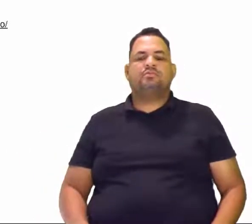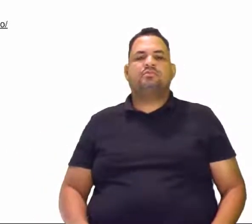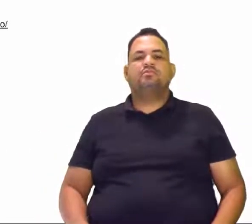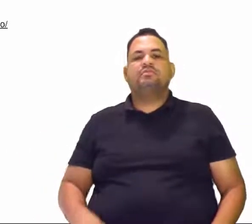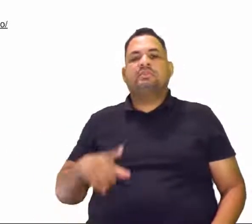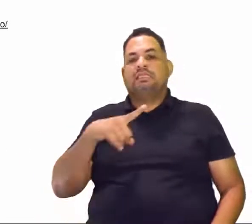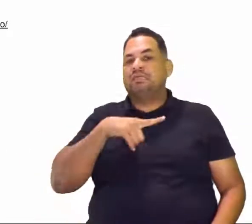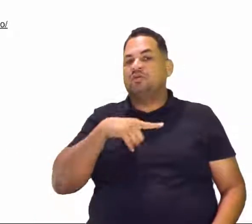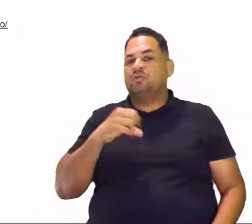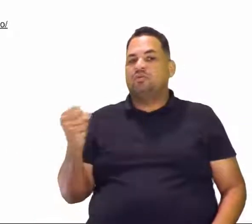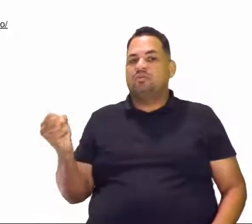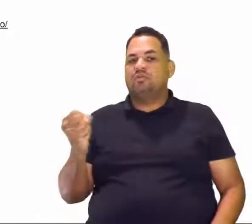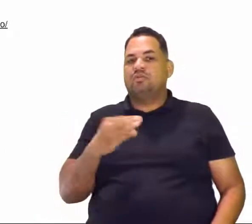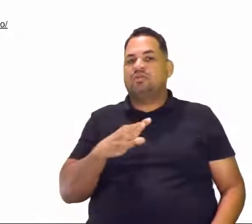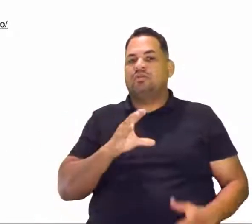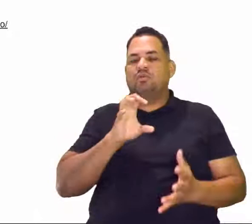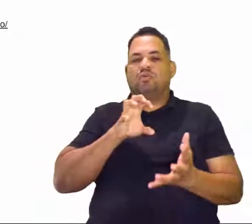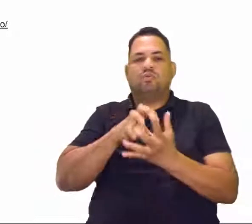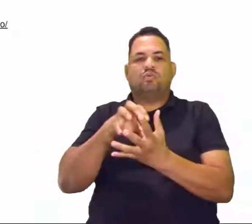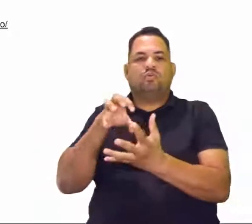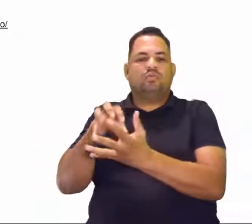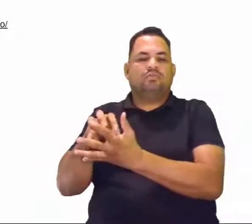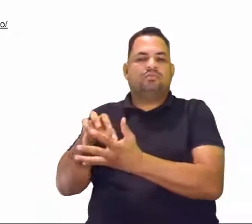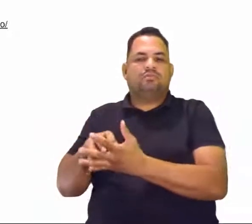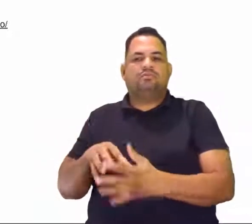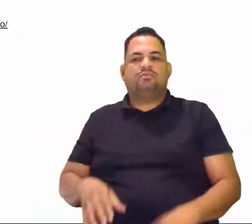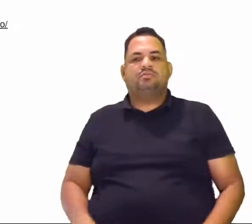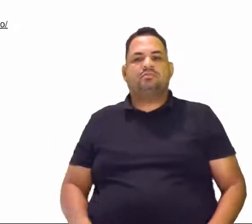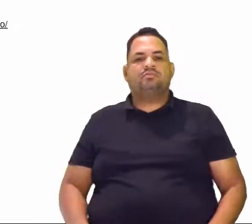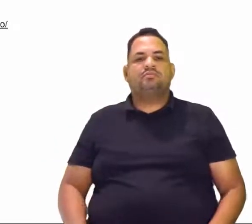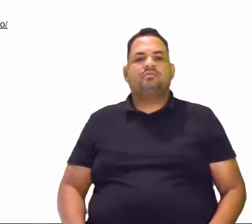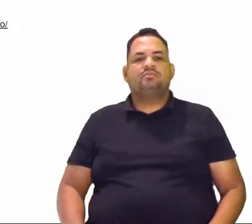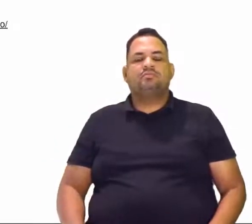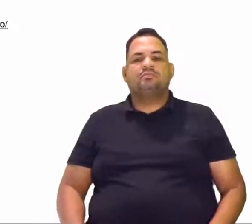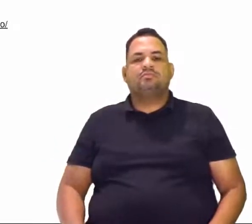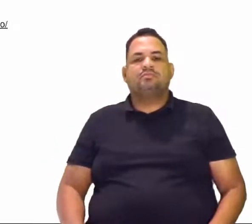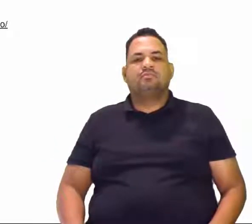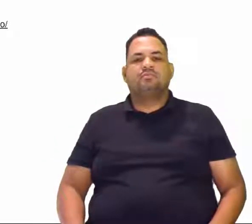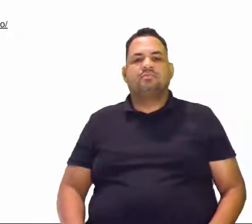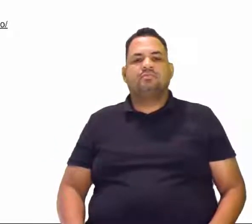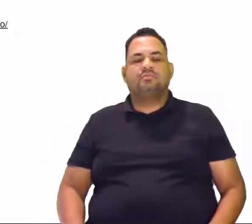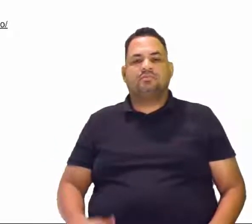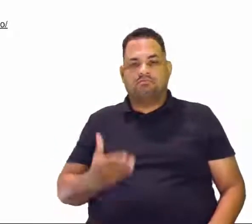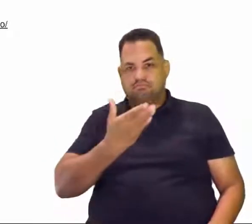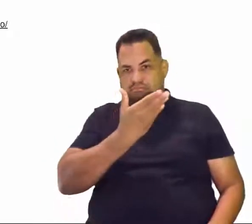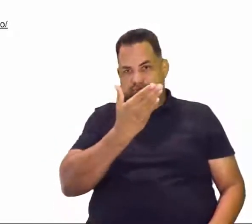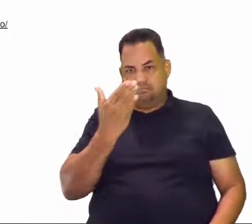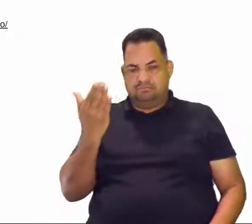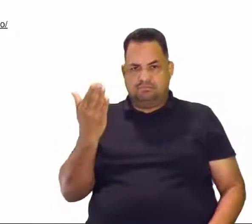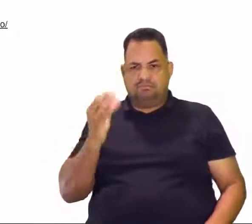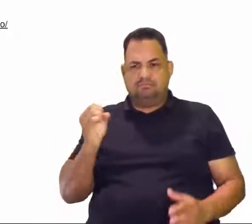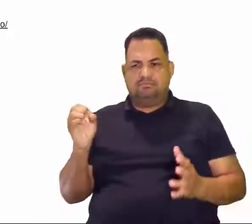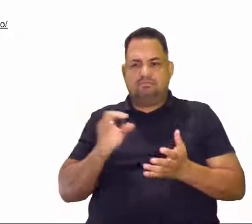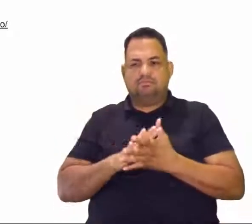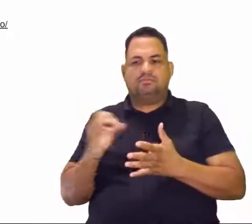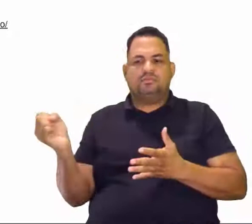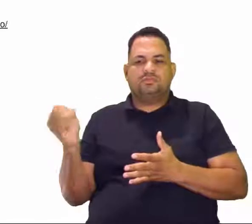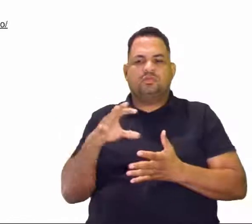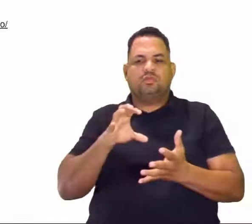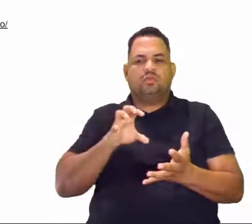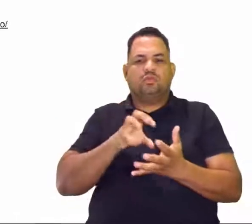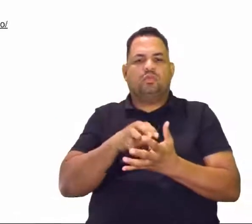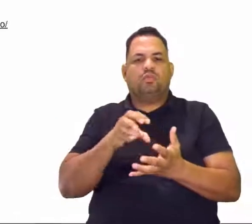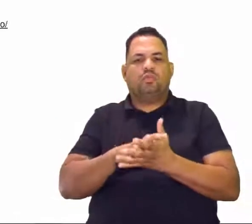colonialismo tem Neo né Tem um Dell novo colonialismo gente o neo-colonialismo ele é